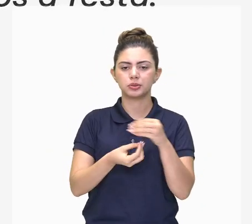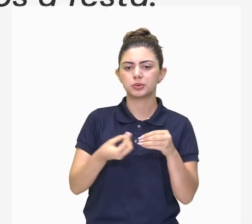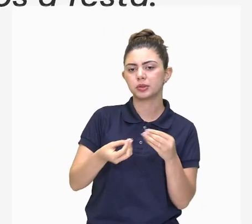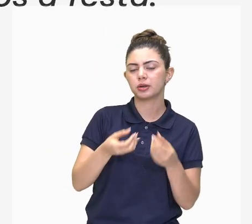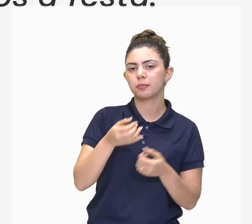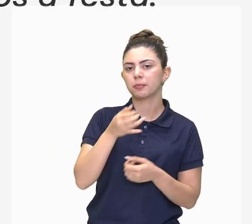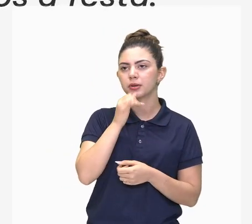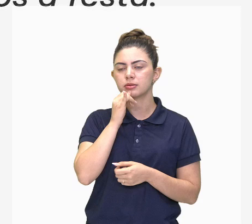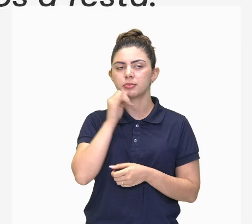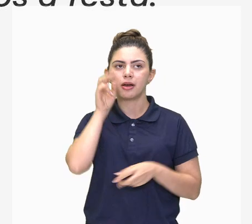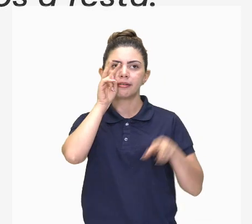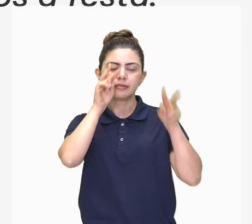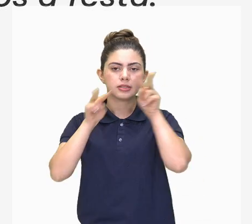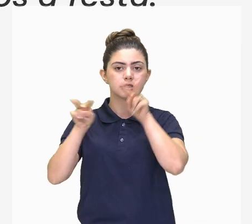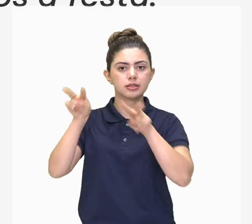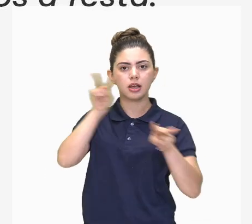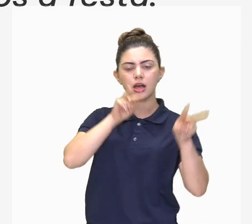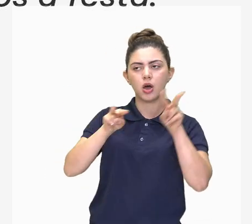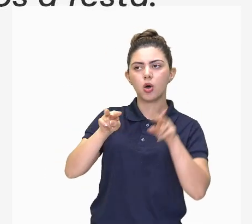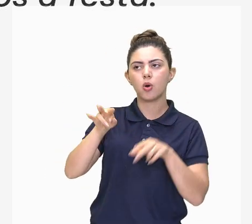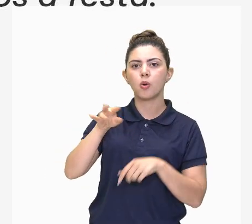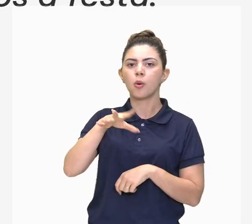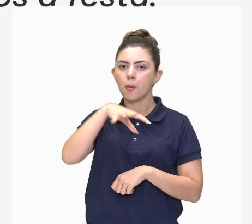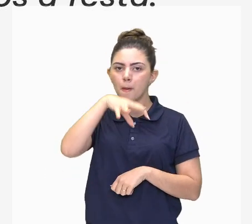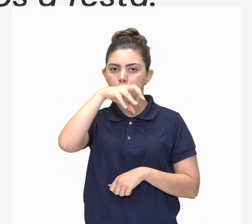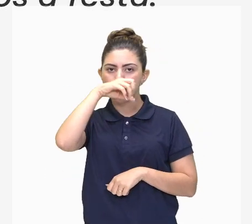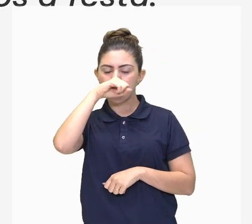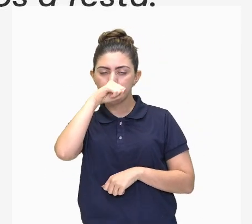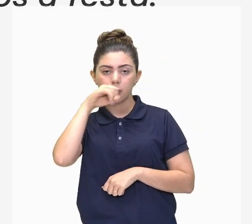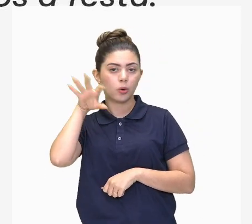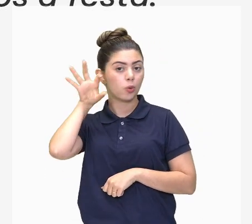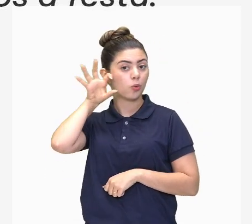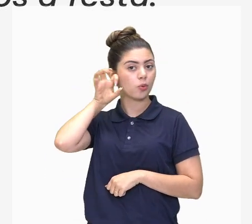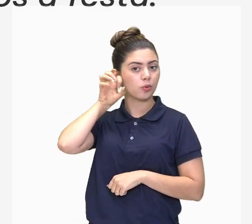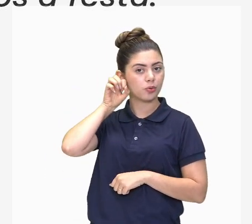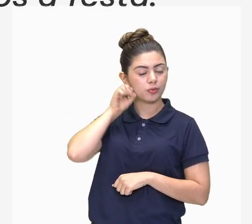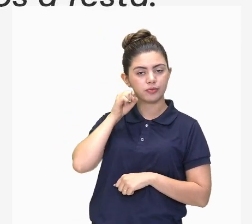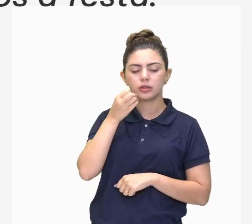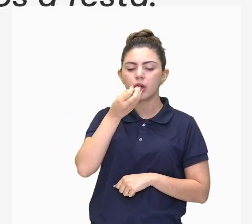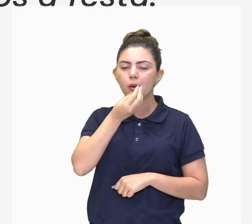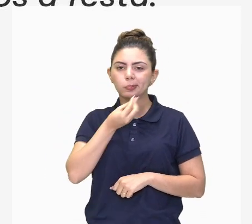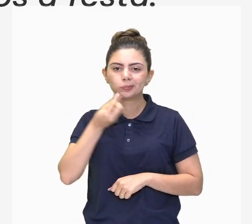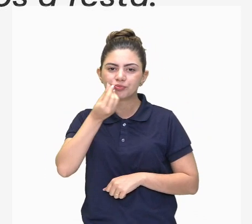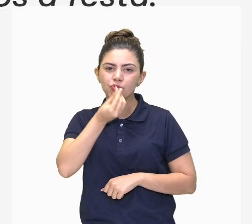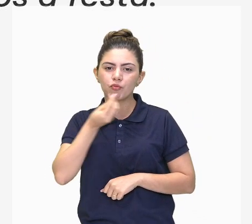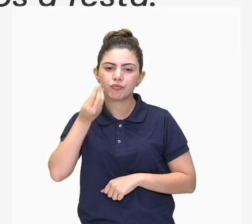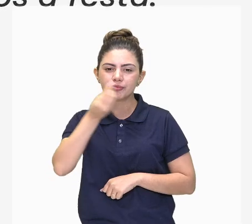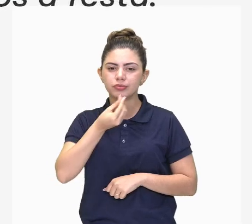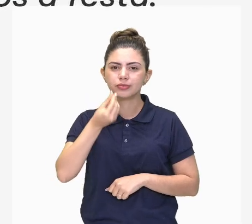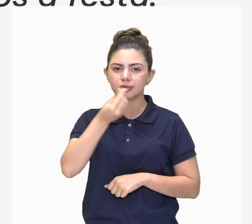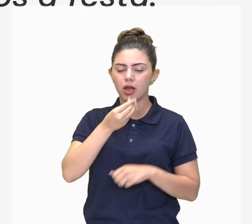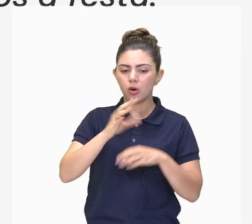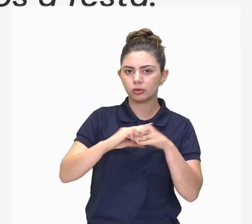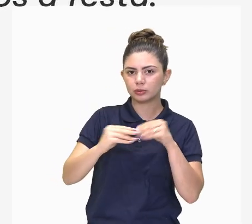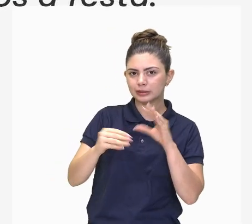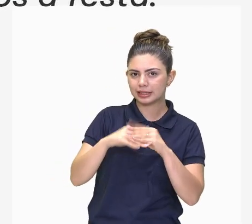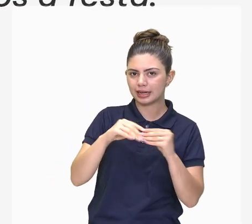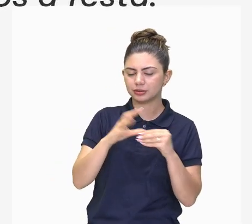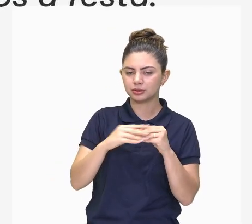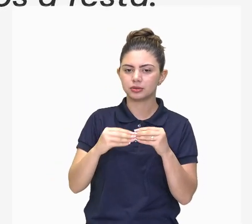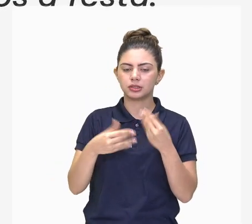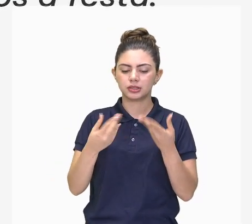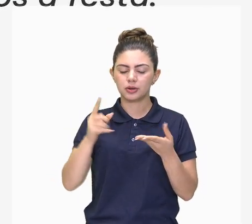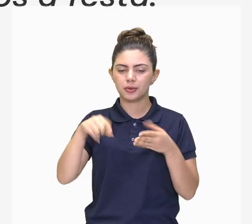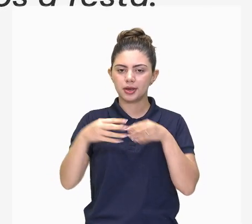a visão, com o olfato, com a audição, com o paladar, com o tato. Então, ela,